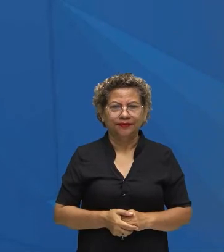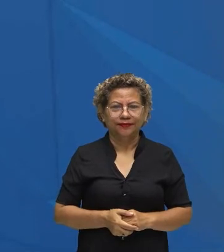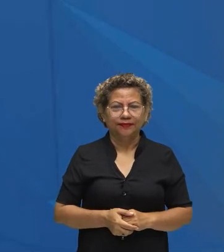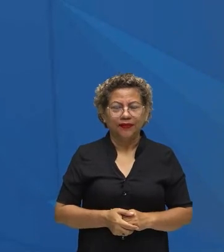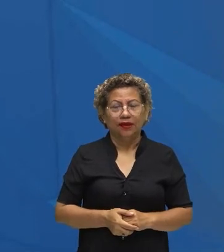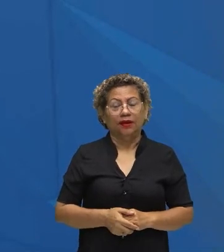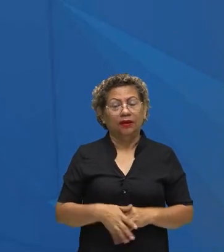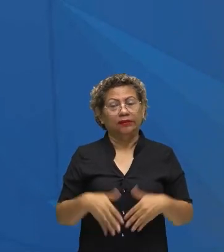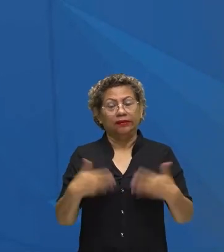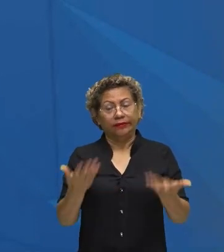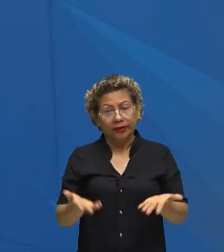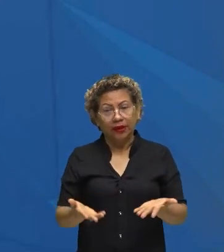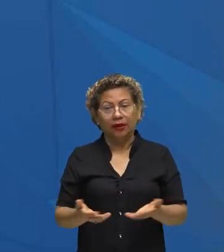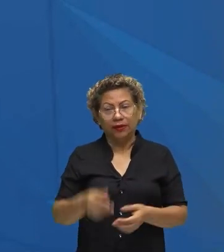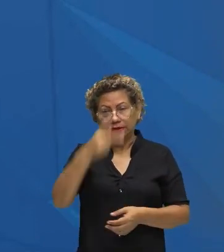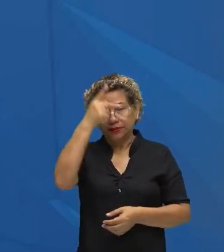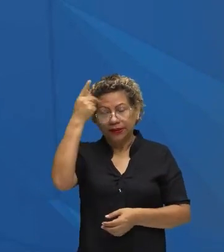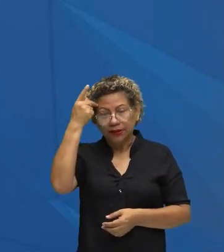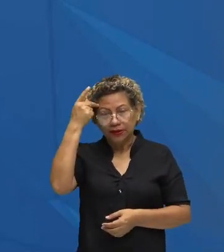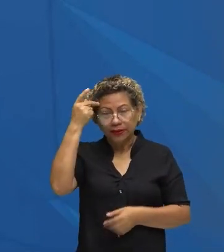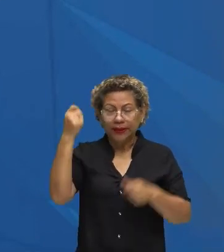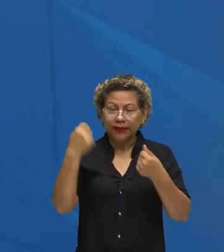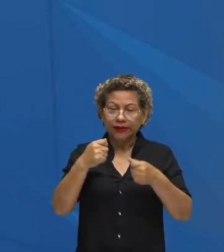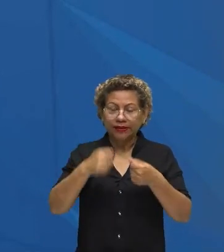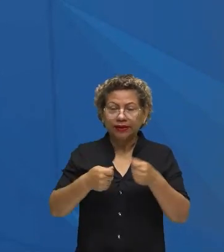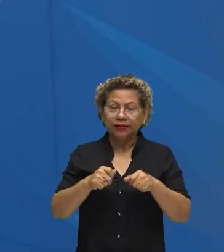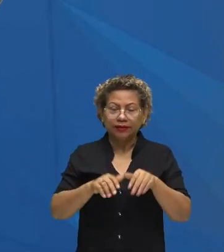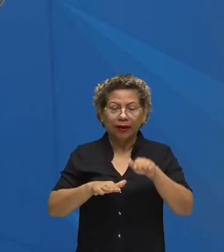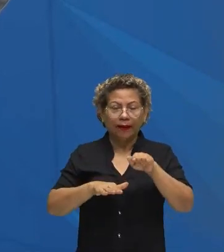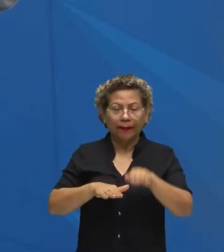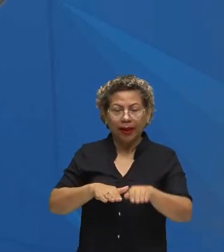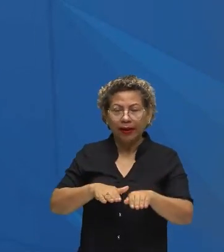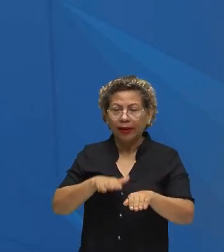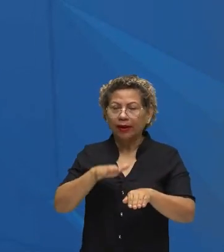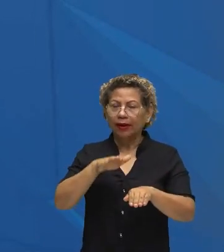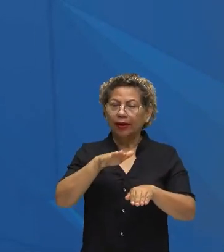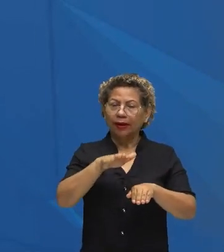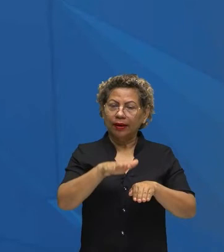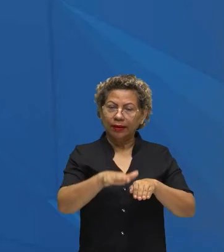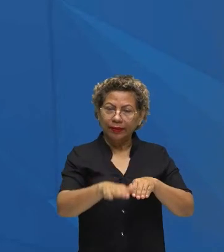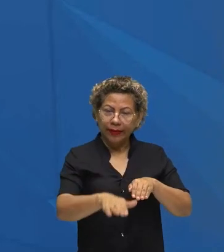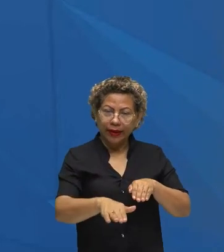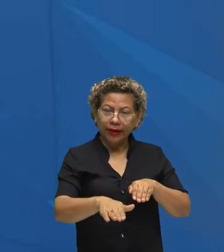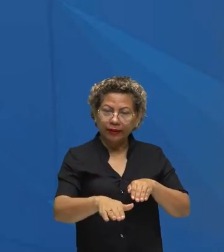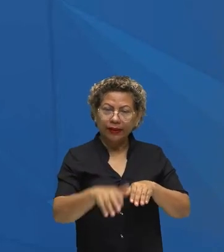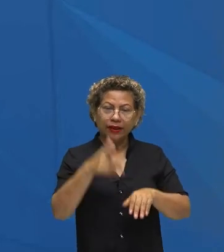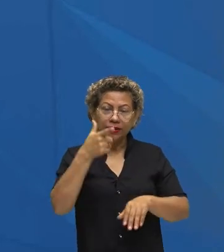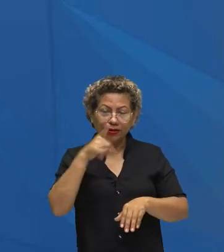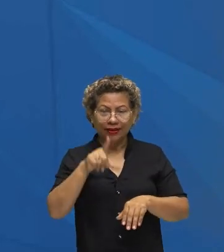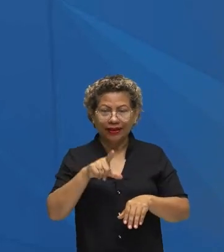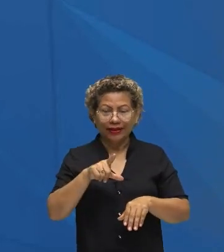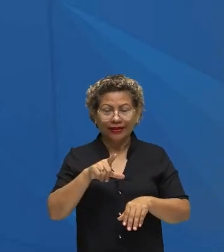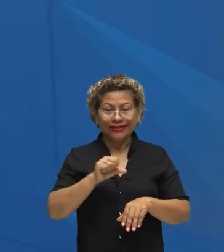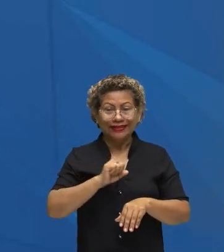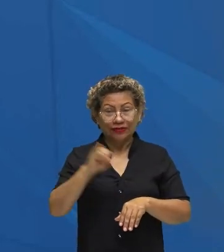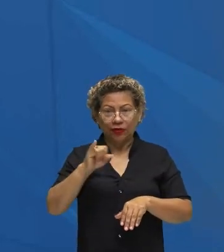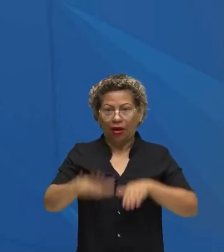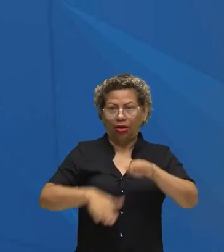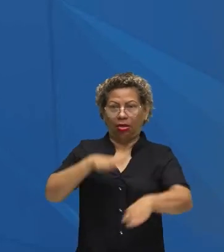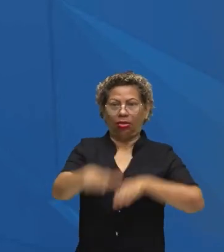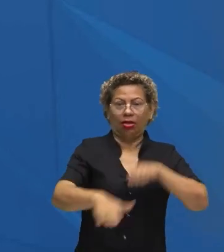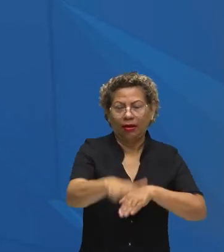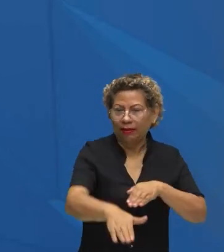vezes a gente quer dar um passo muito longo nas nossas ações, nos nossos objetivos e a gente às vezes não consegue alcançar. A gente